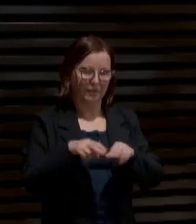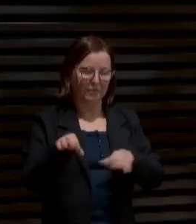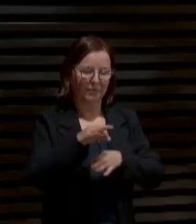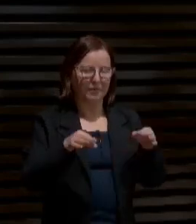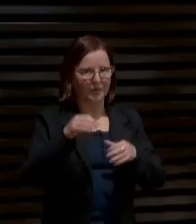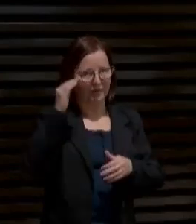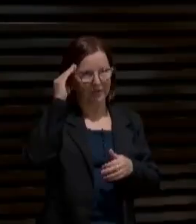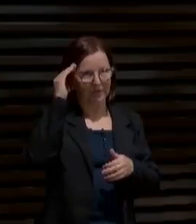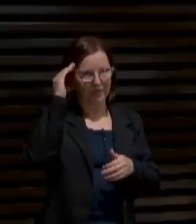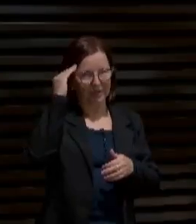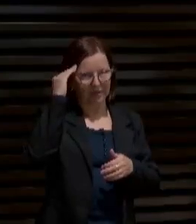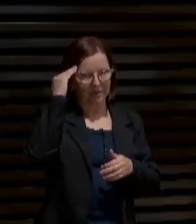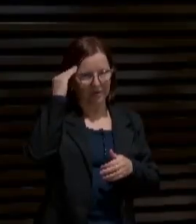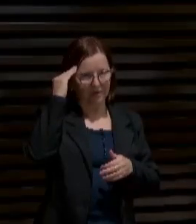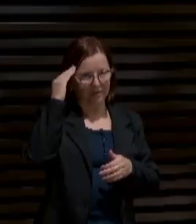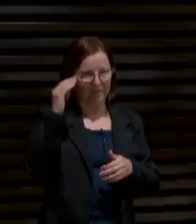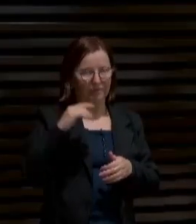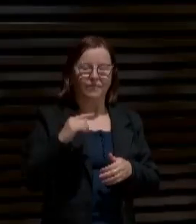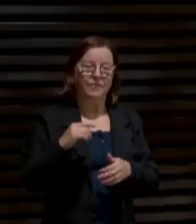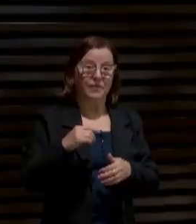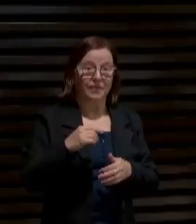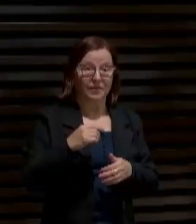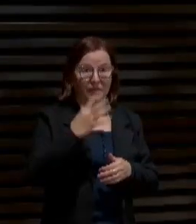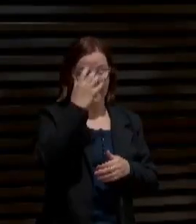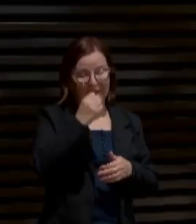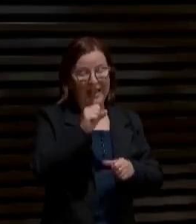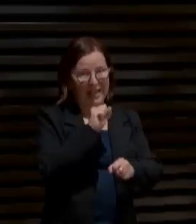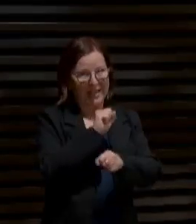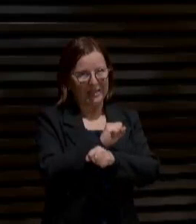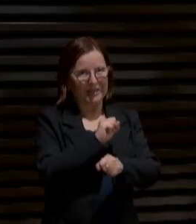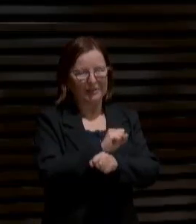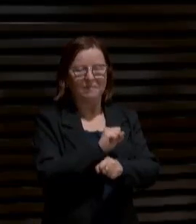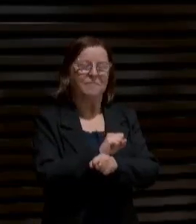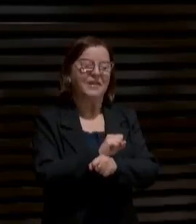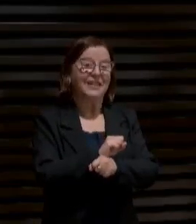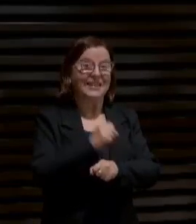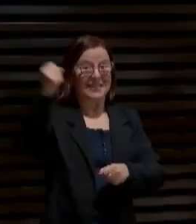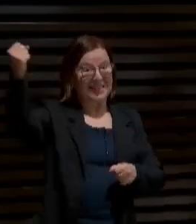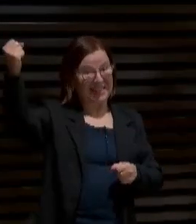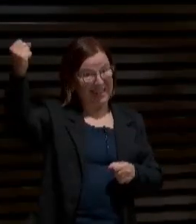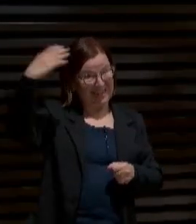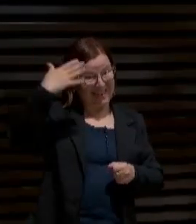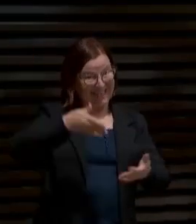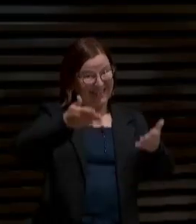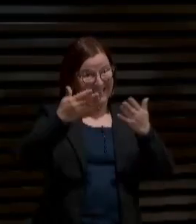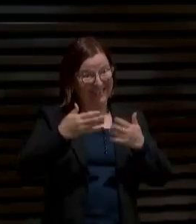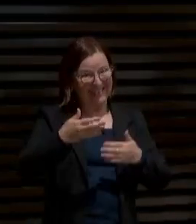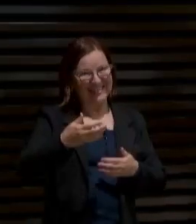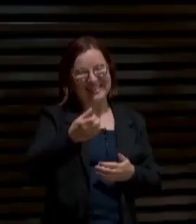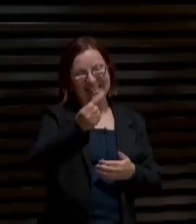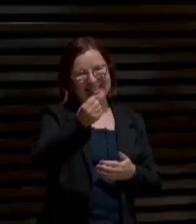sejam sóbrios e esperai inteiramente na graça que eles está sendo trazida na revelação